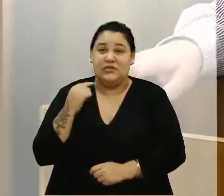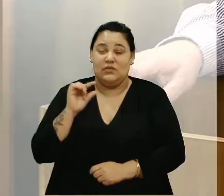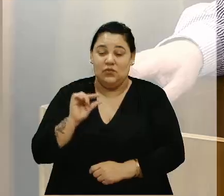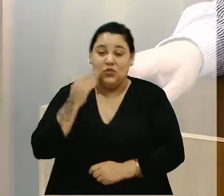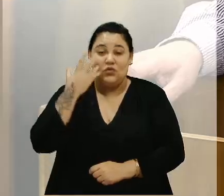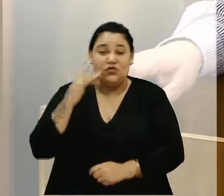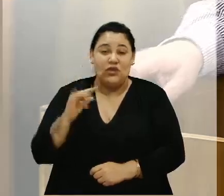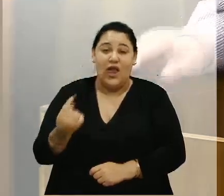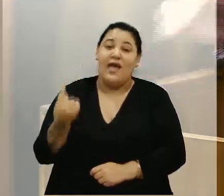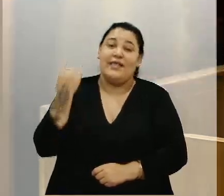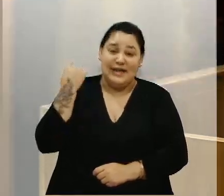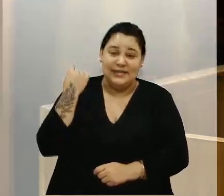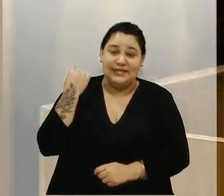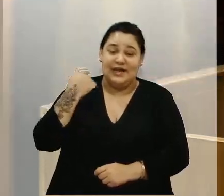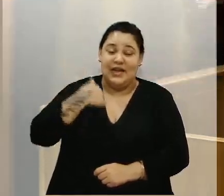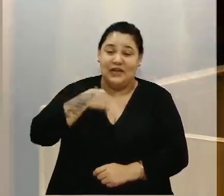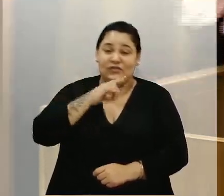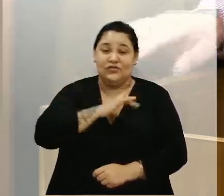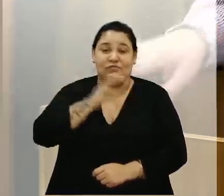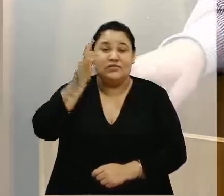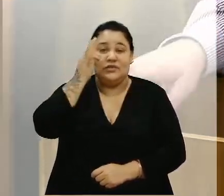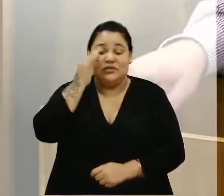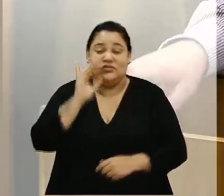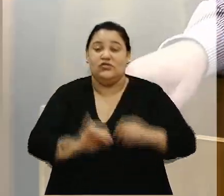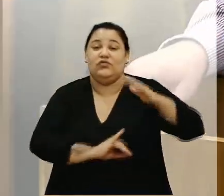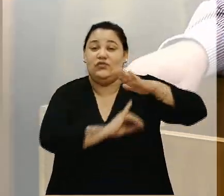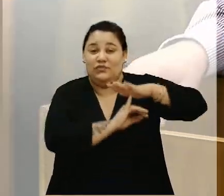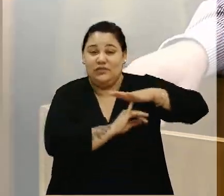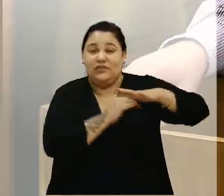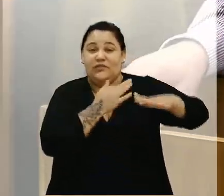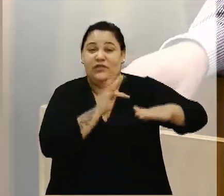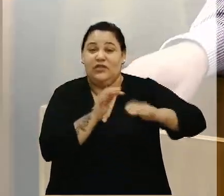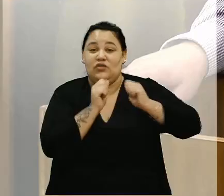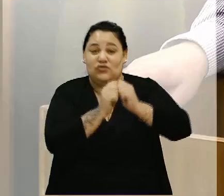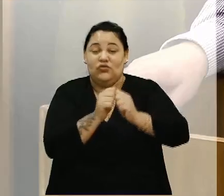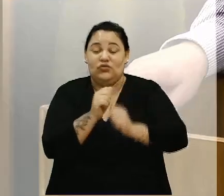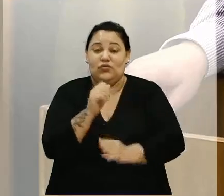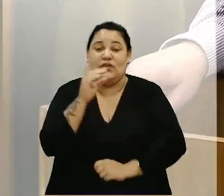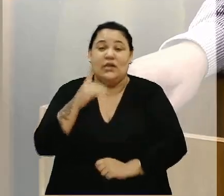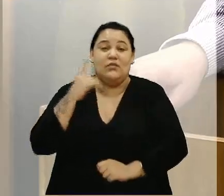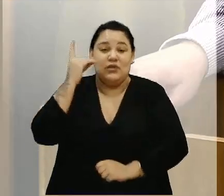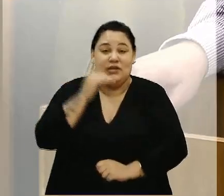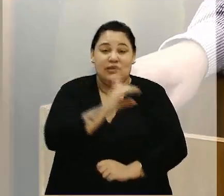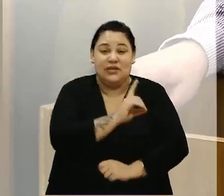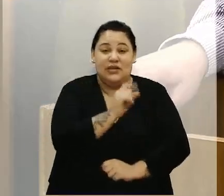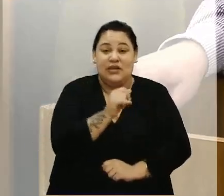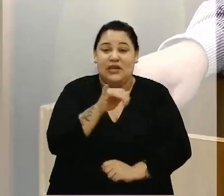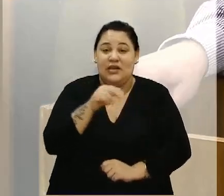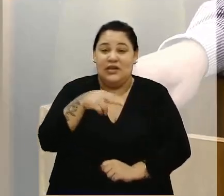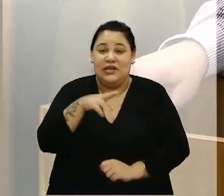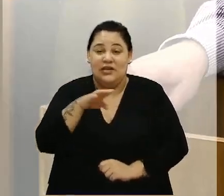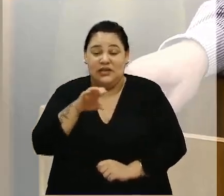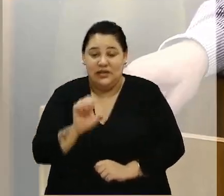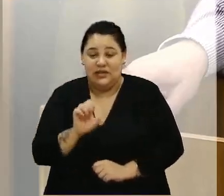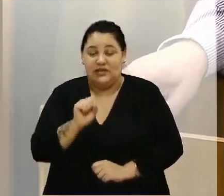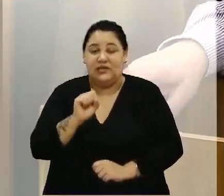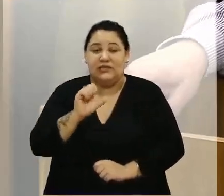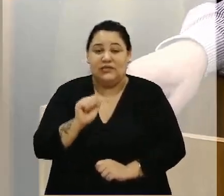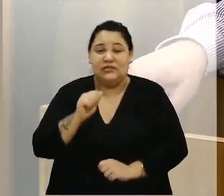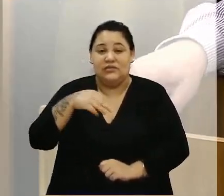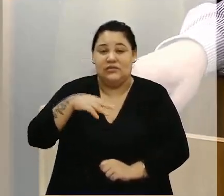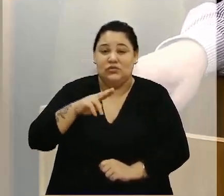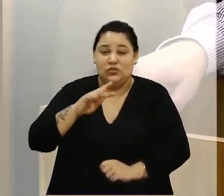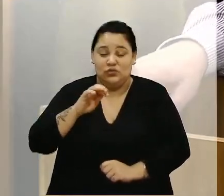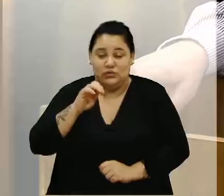atrás, estive lá no Instituto Federal com a deputada Daiane Santos, levando uma